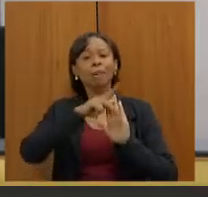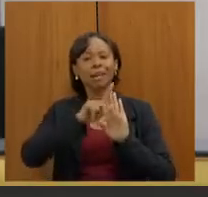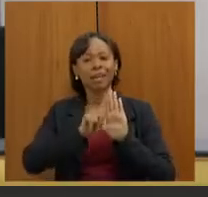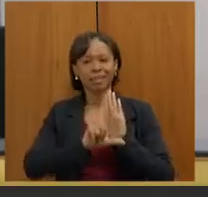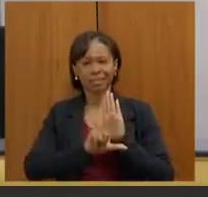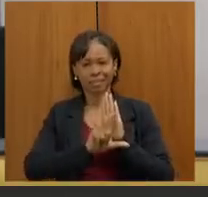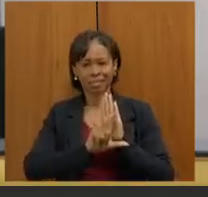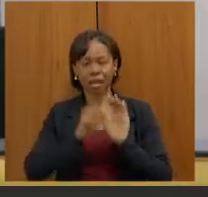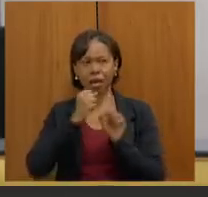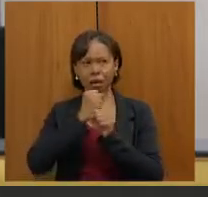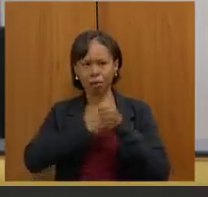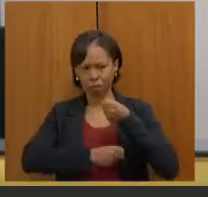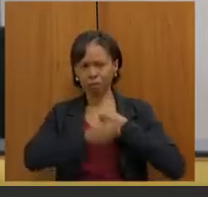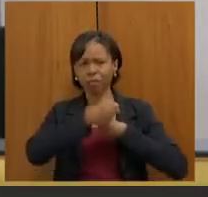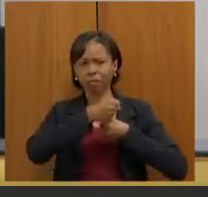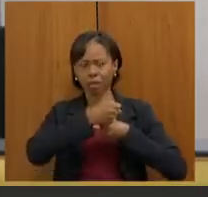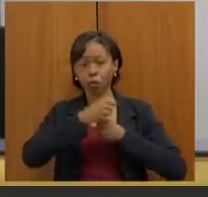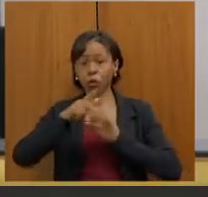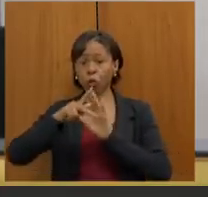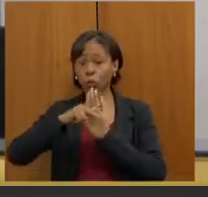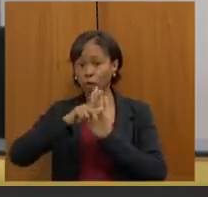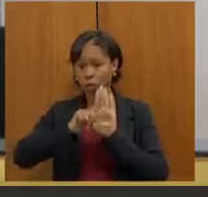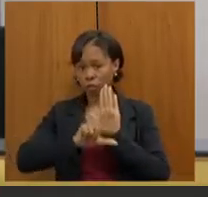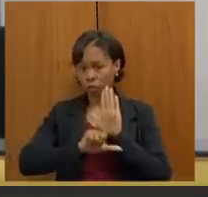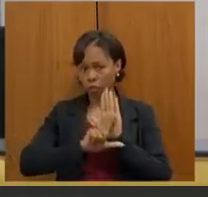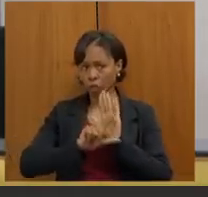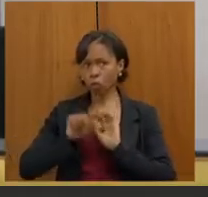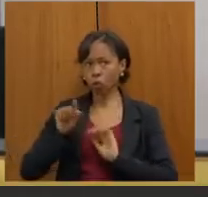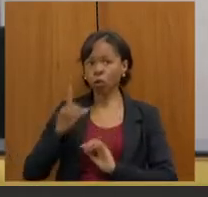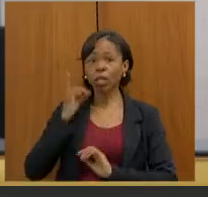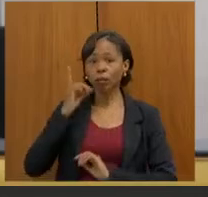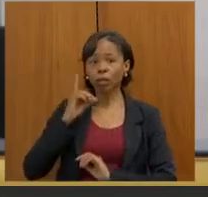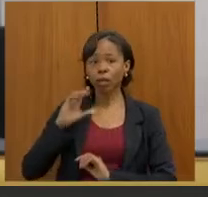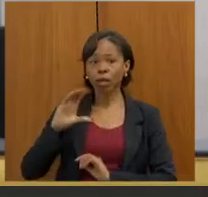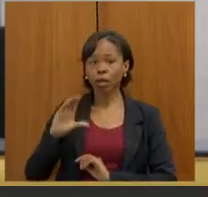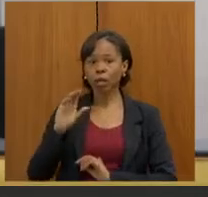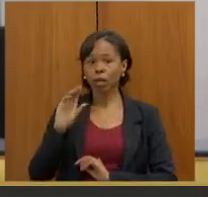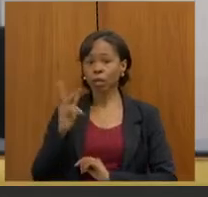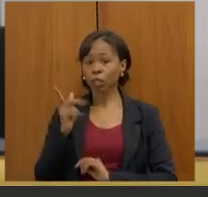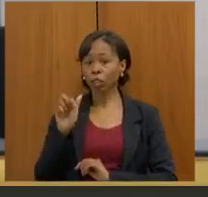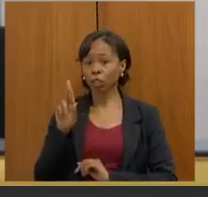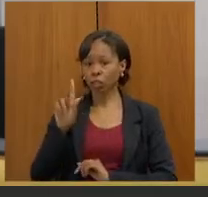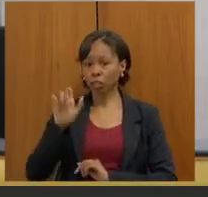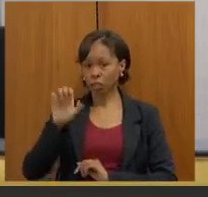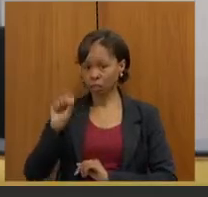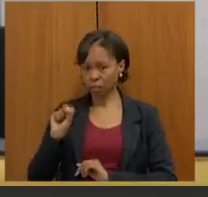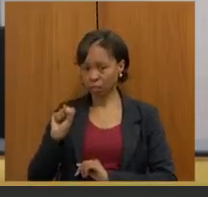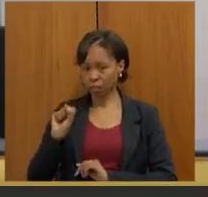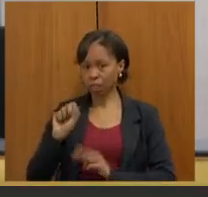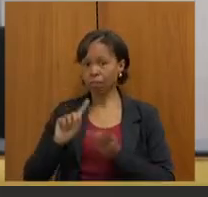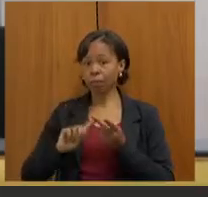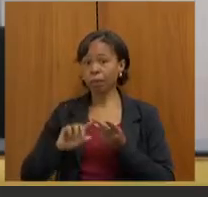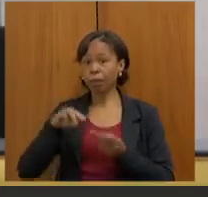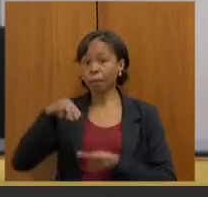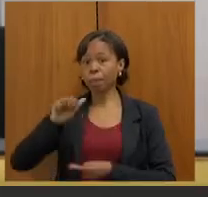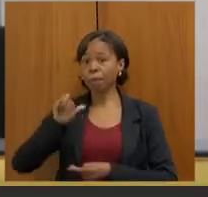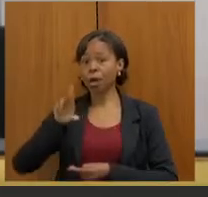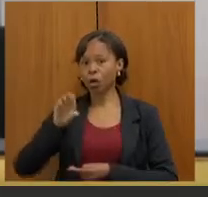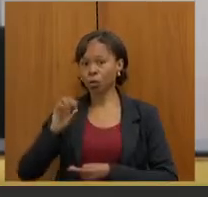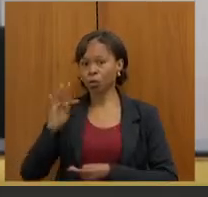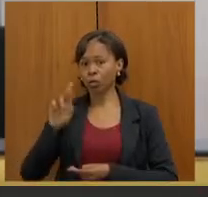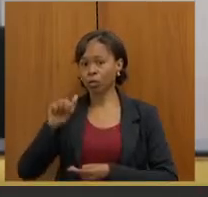projeto que foi até apresentado pelos deputados Charles Santos e também pelo Deputado Mauro Tramonte que dispõe sobre a comunicação